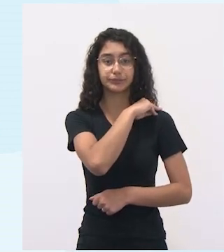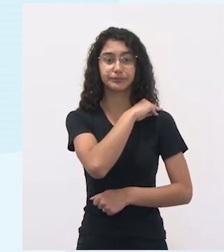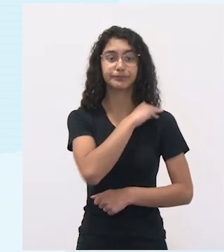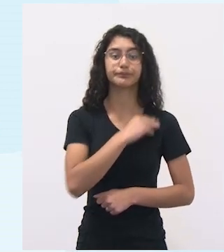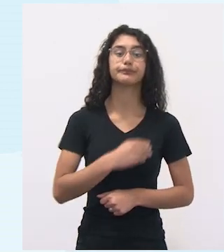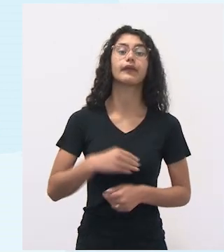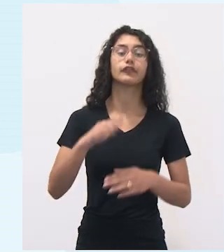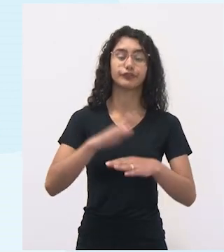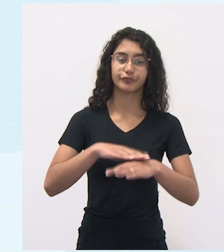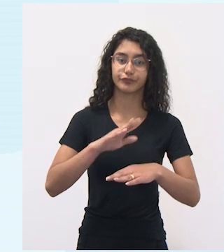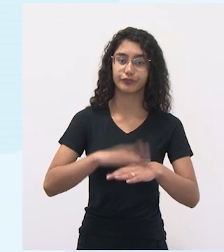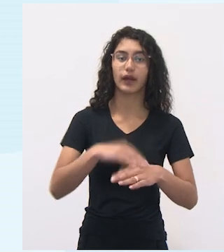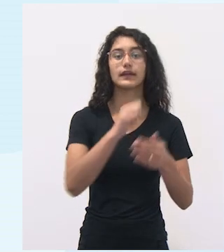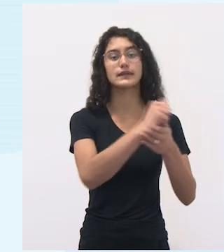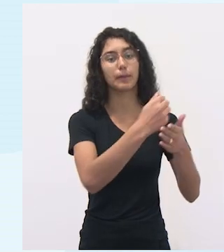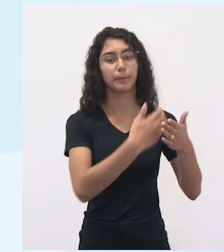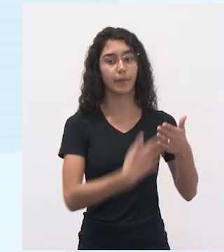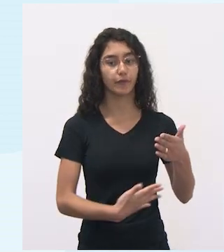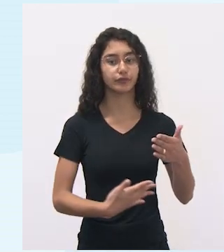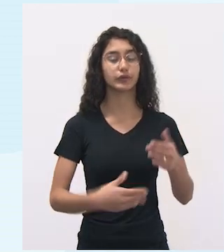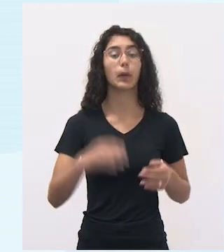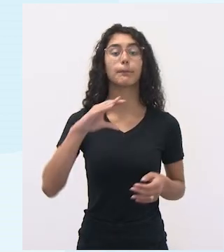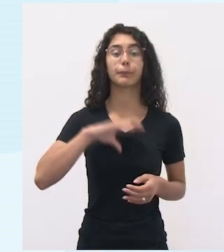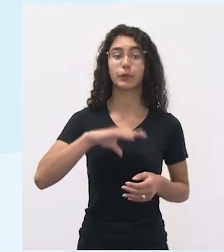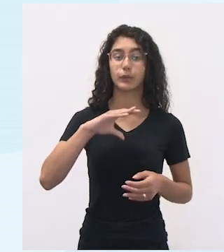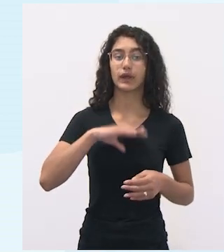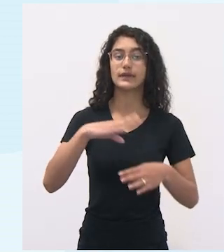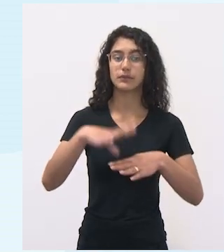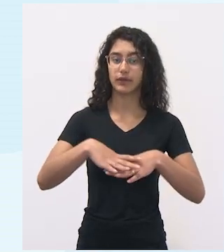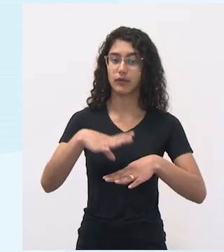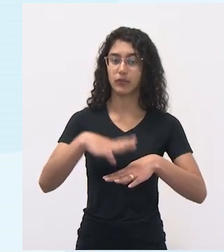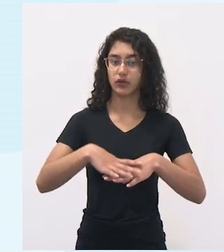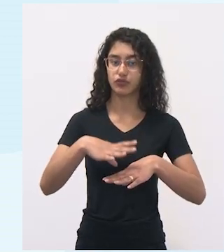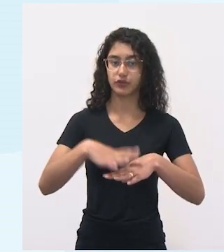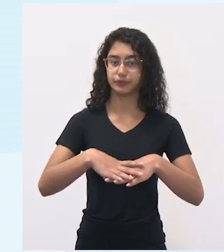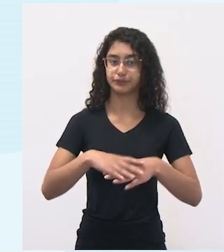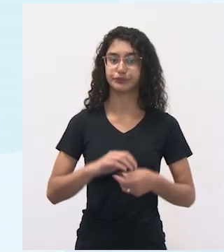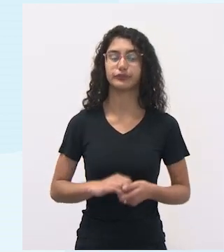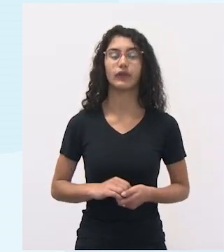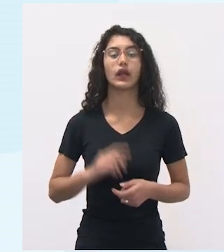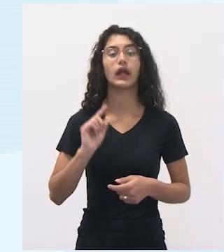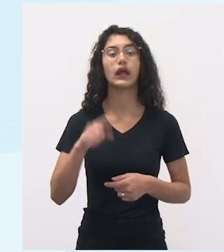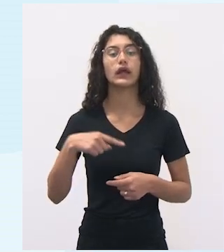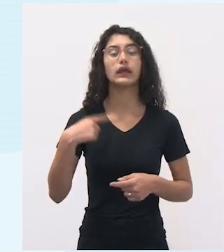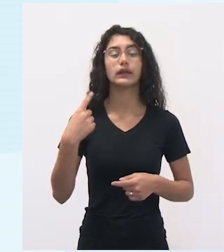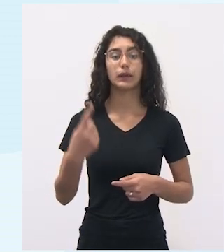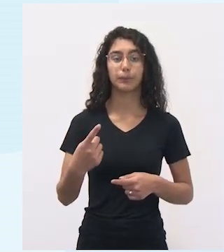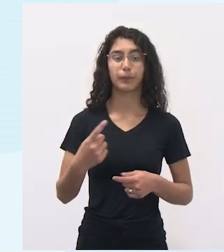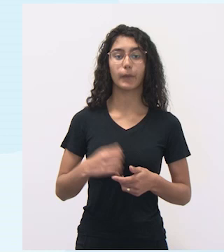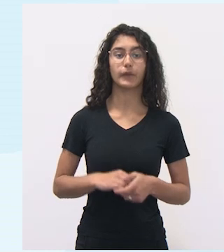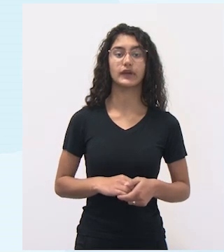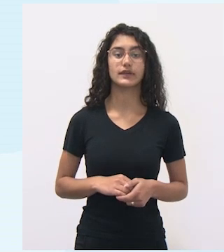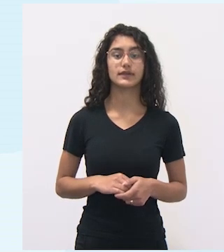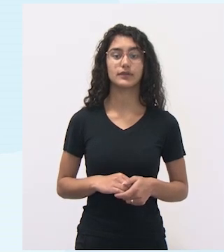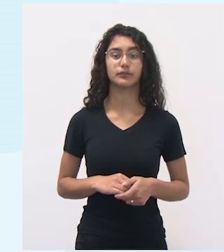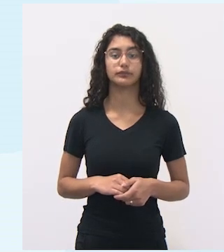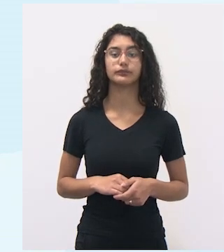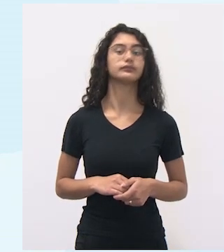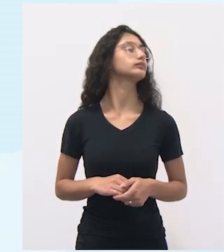avaliação, os componentes de língua portuguesa e matemática. E depois, no próximo,